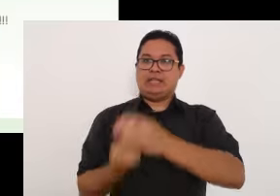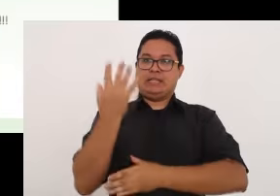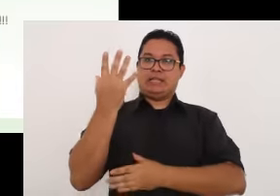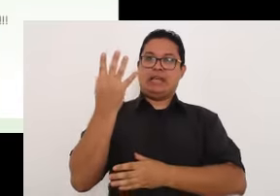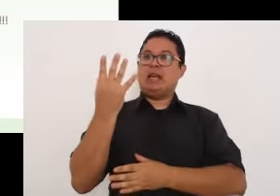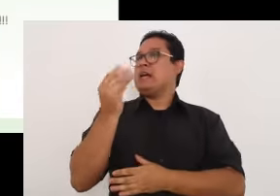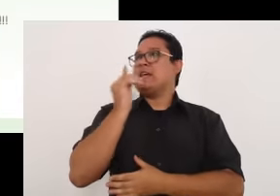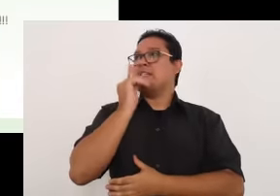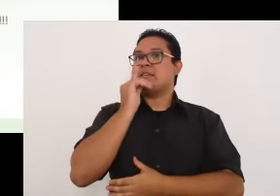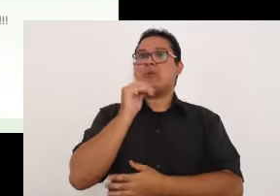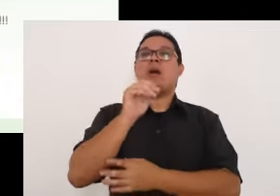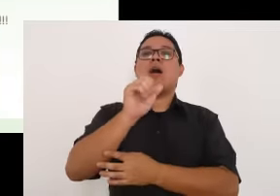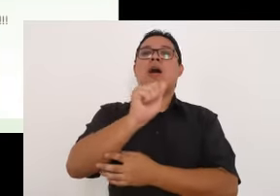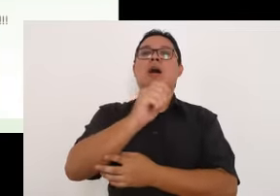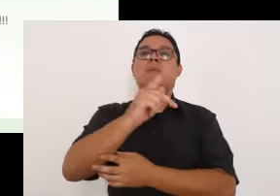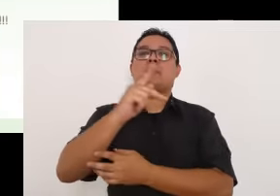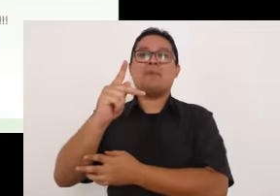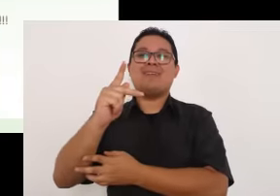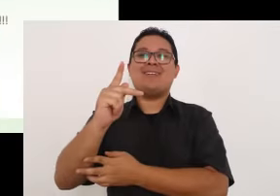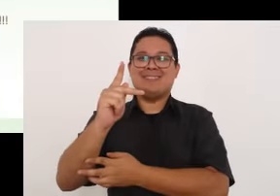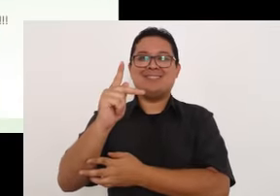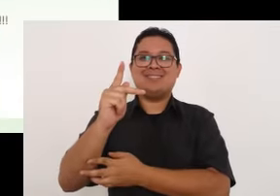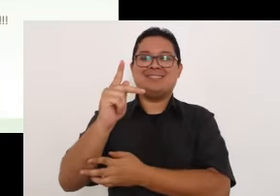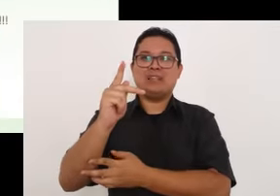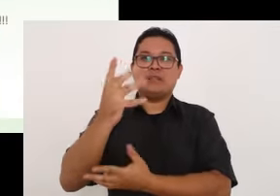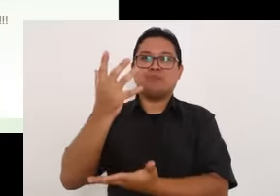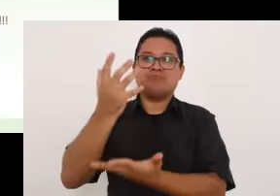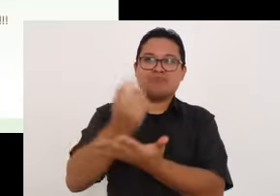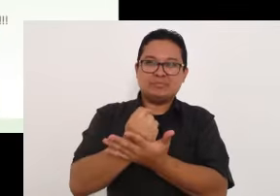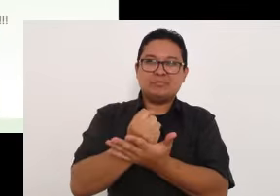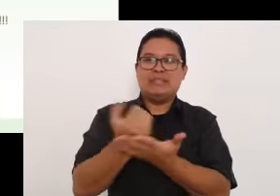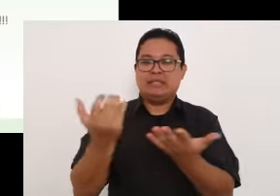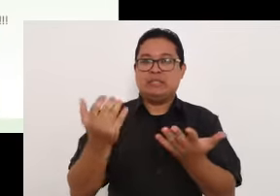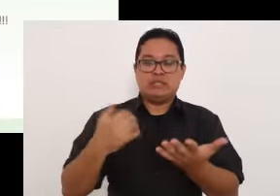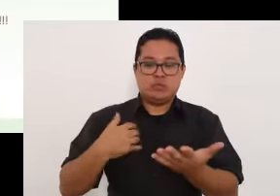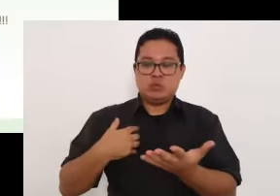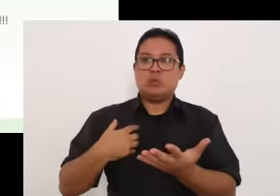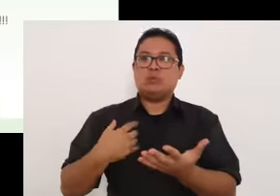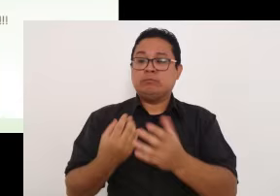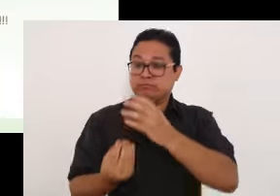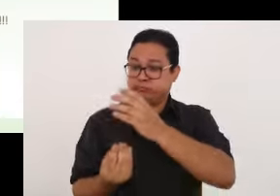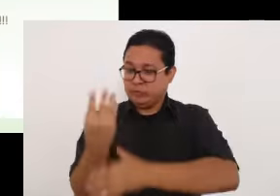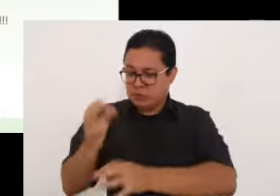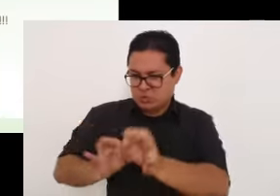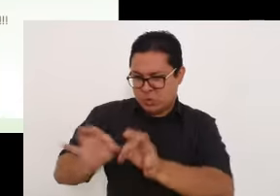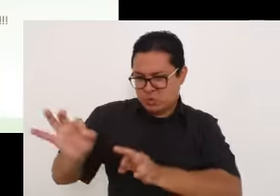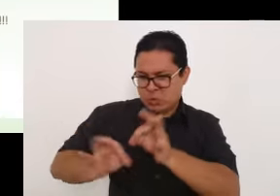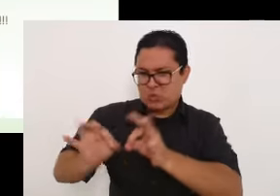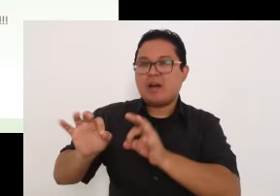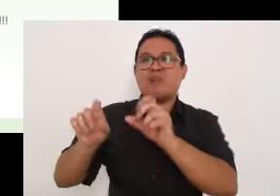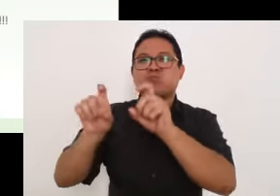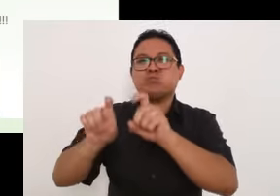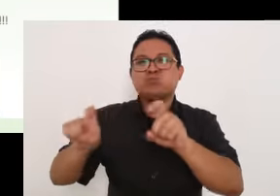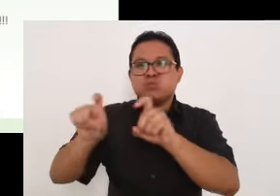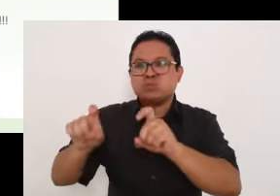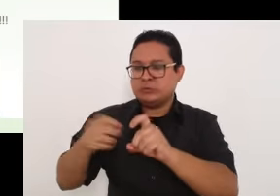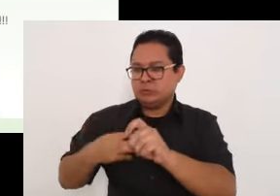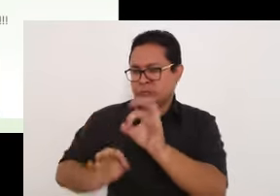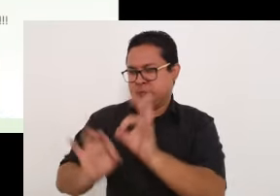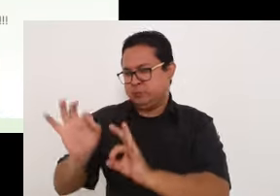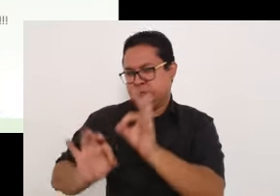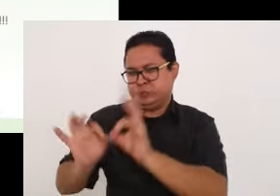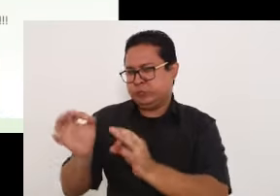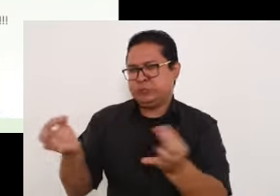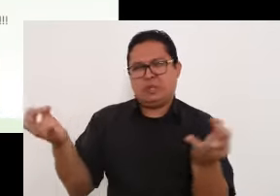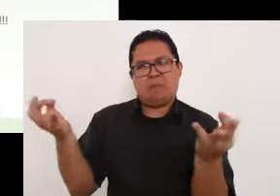assim: professor, inventei um aplicativo top, nossa, esse aplicativo você consegue identificar quem tem coronavírus